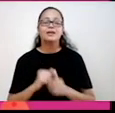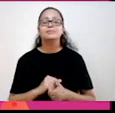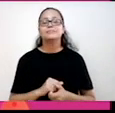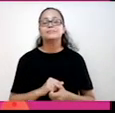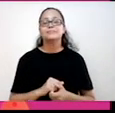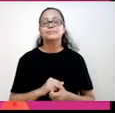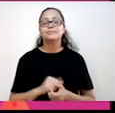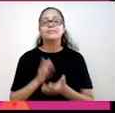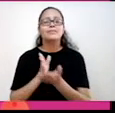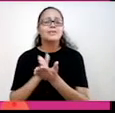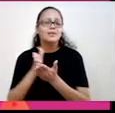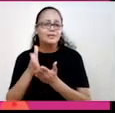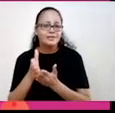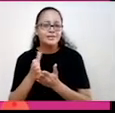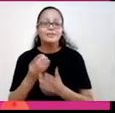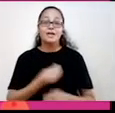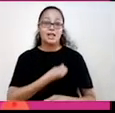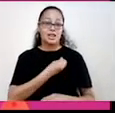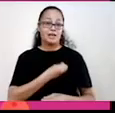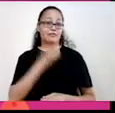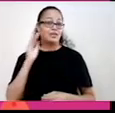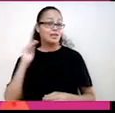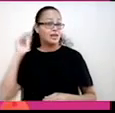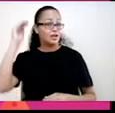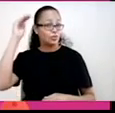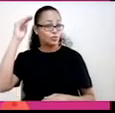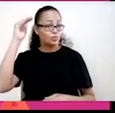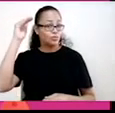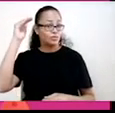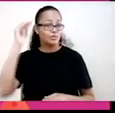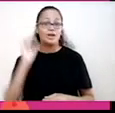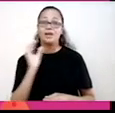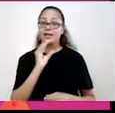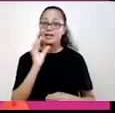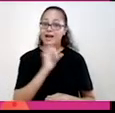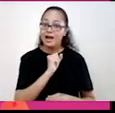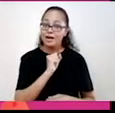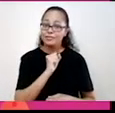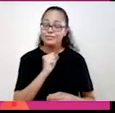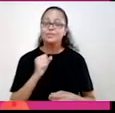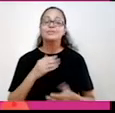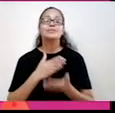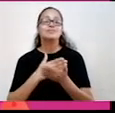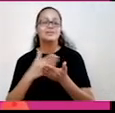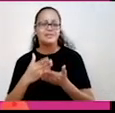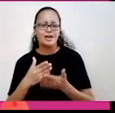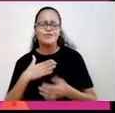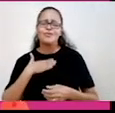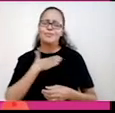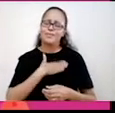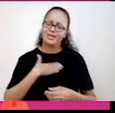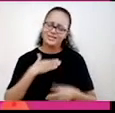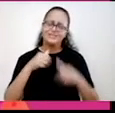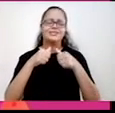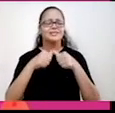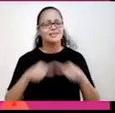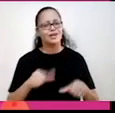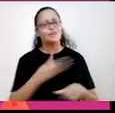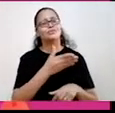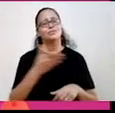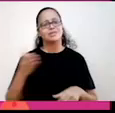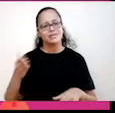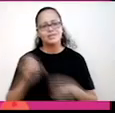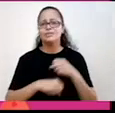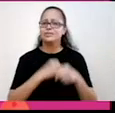trajetória da vida adulta de vocês, que em breve também se iniciará. Então foi um prazer estar com vocês, né, nesse